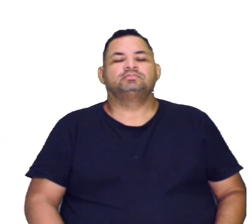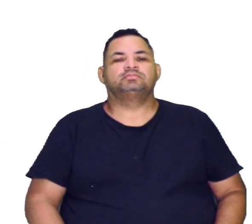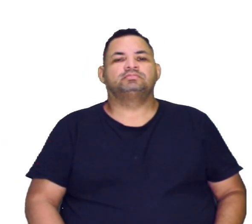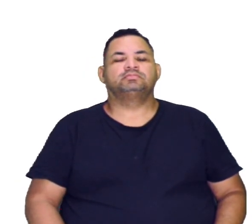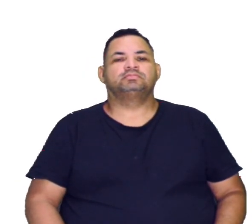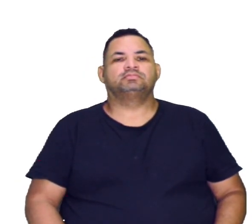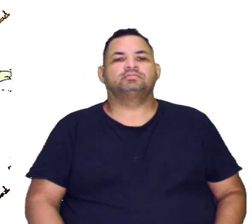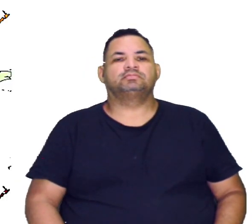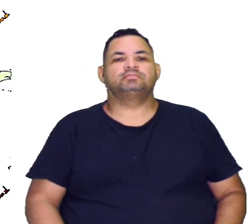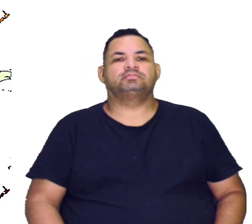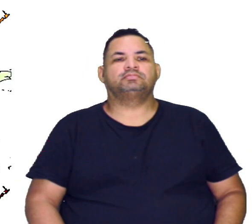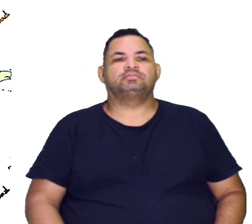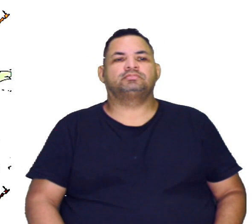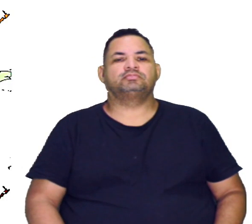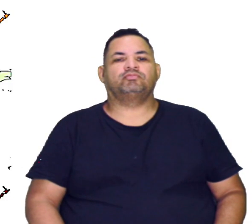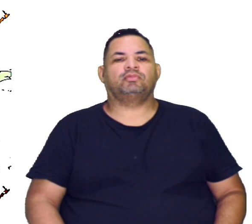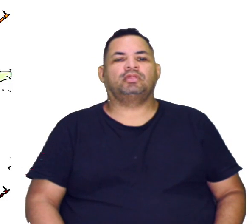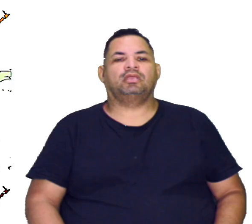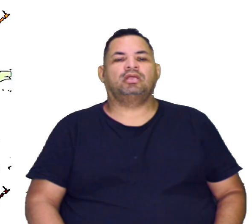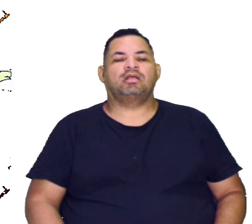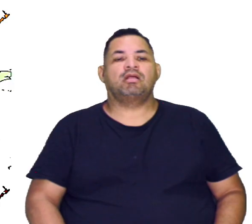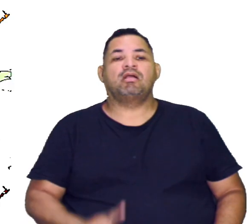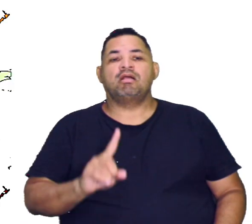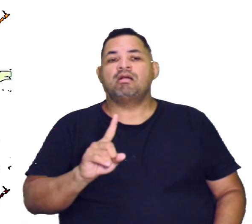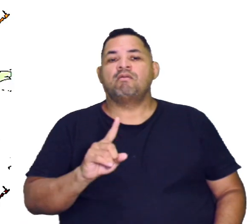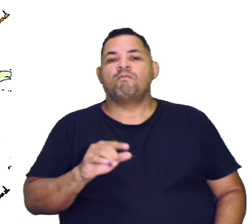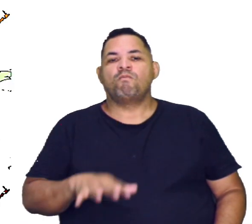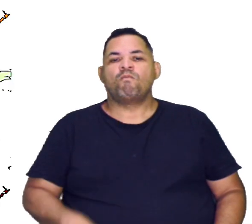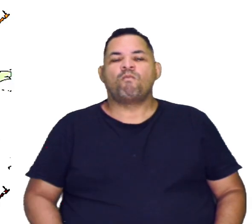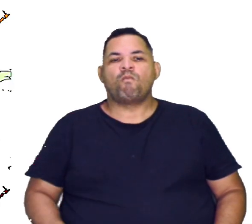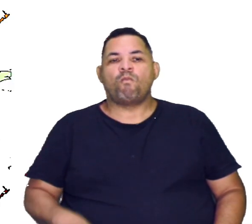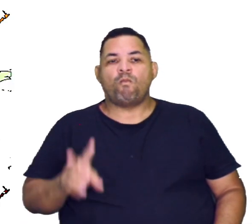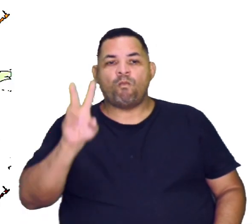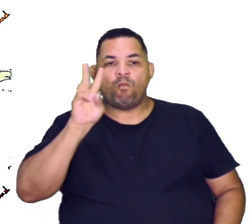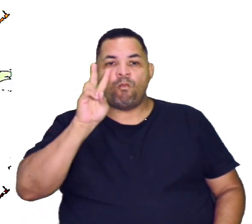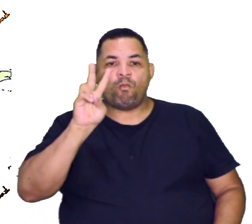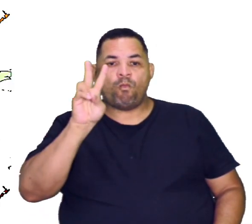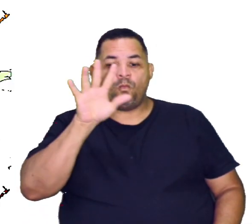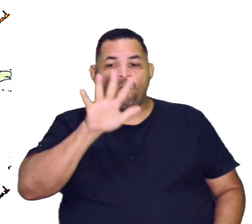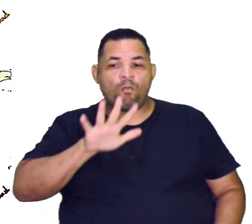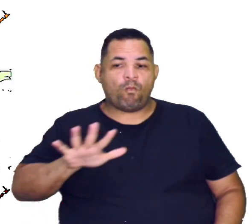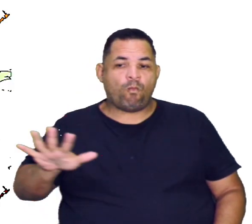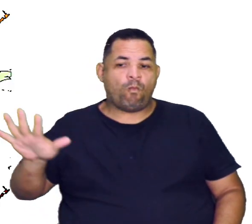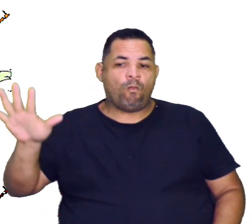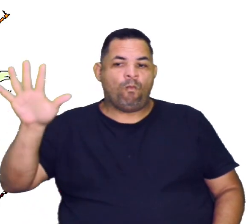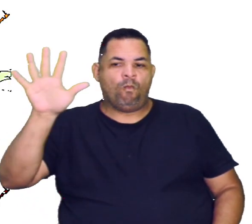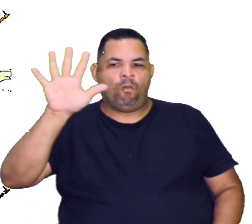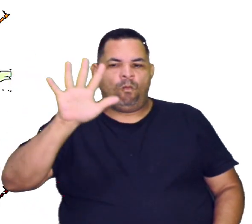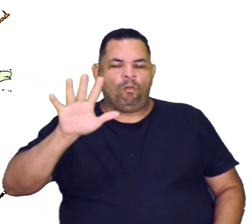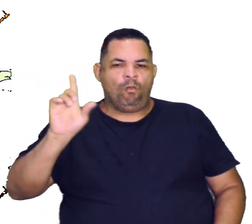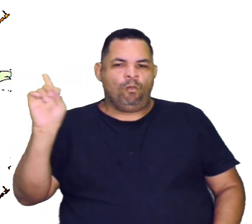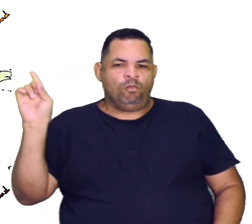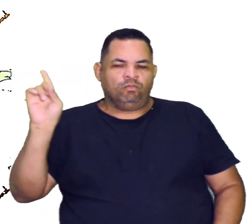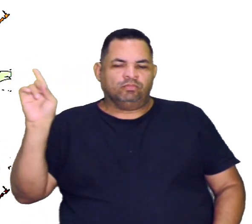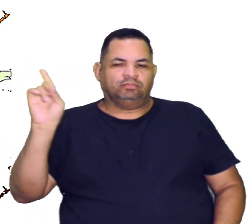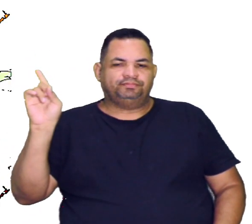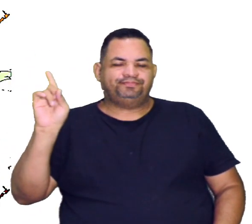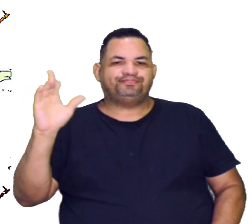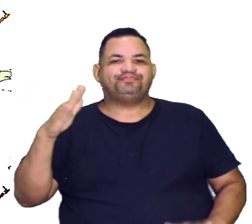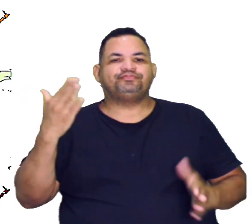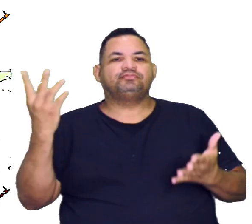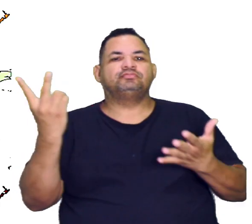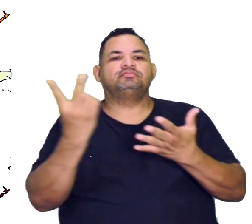Perfeito. E aí a gente tem um panorama aqui, né? Para a gente ter uma ideia de como se comporta aí o